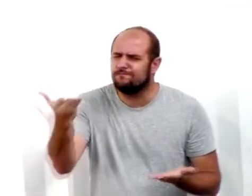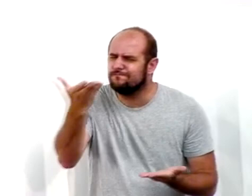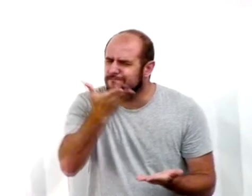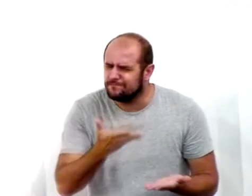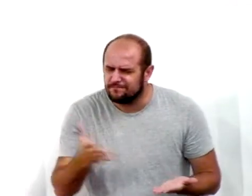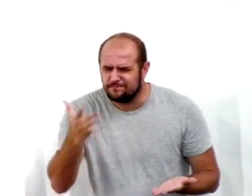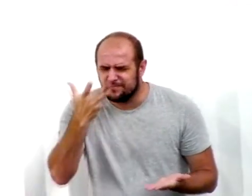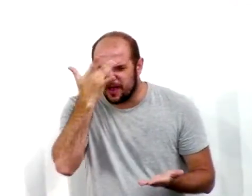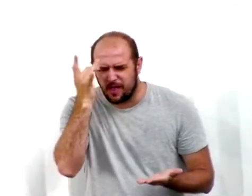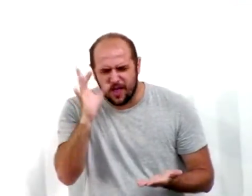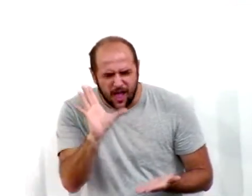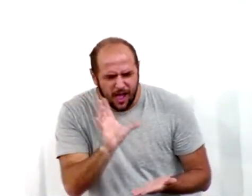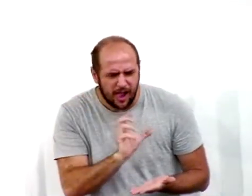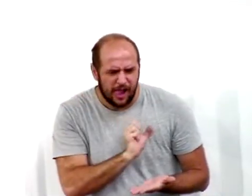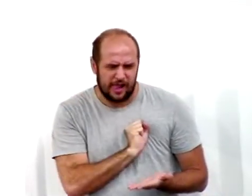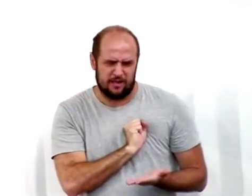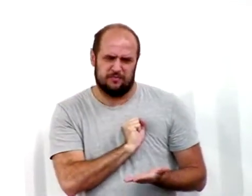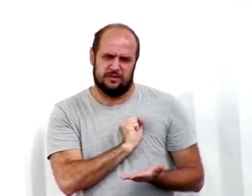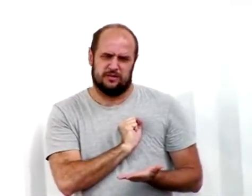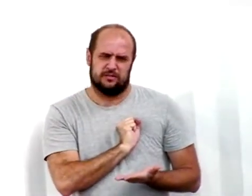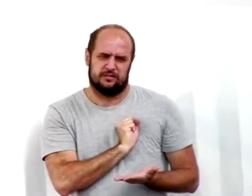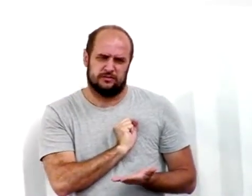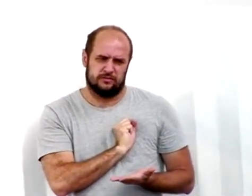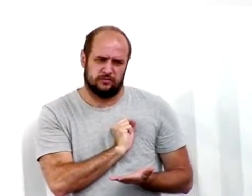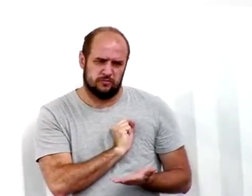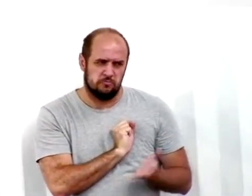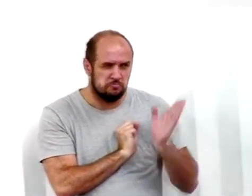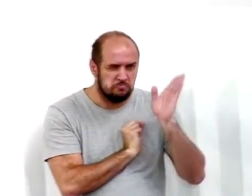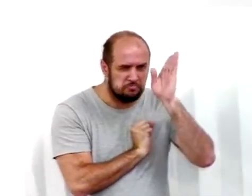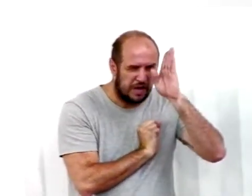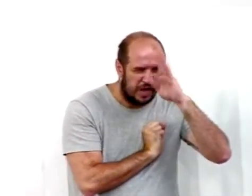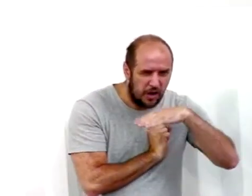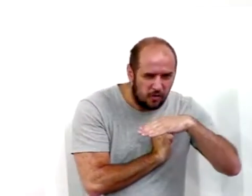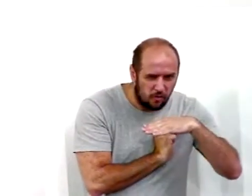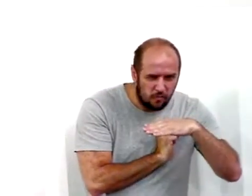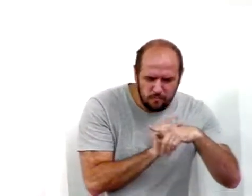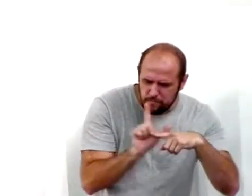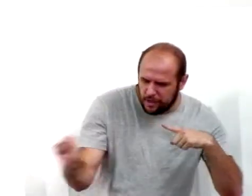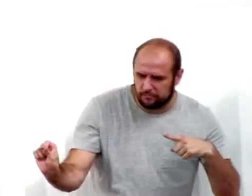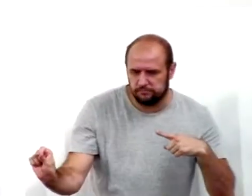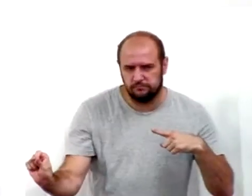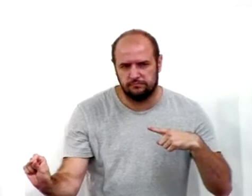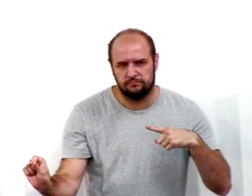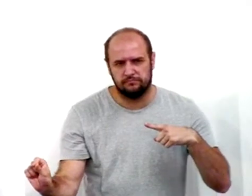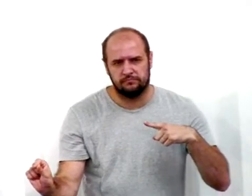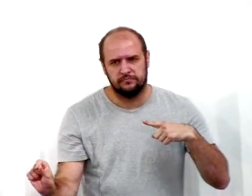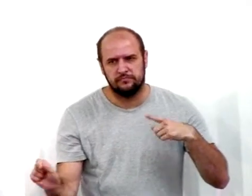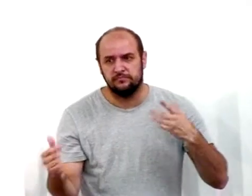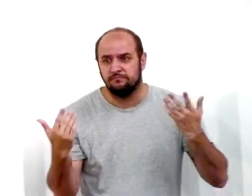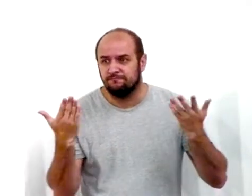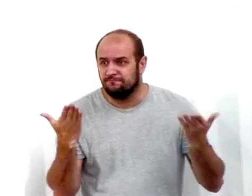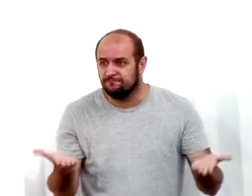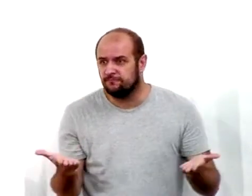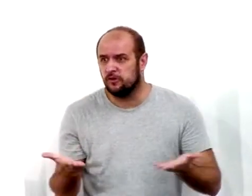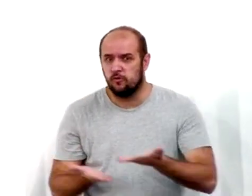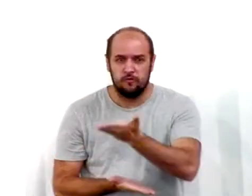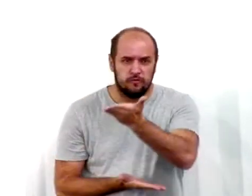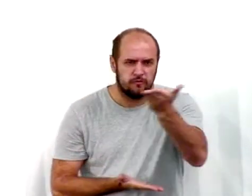amados, fujam dos ídolos. Portanto,